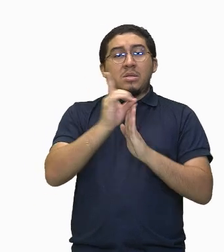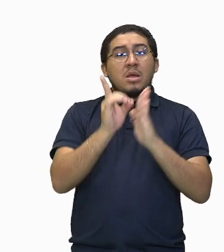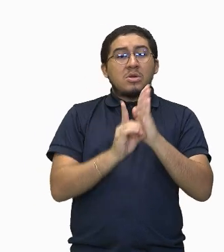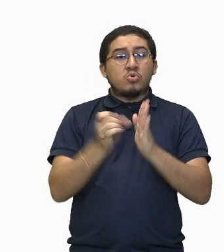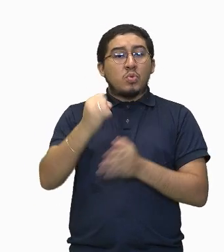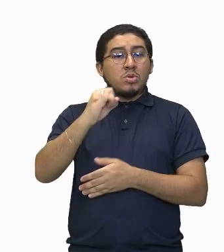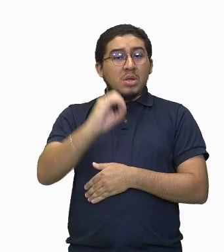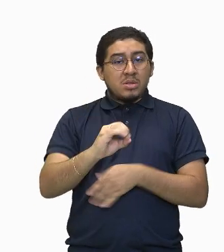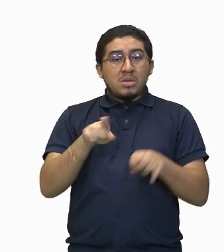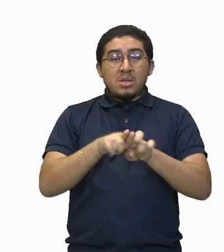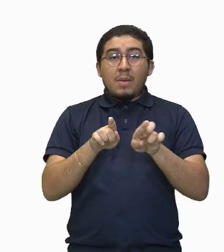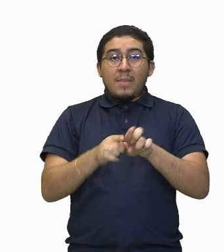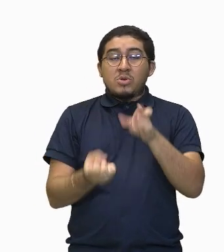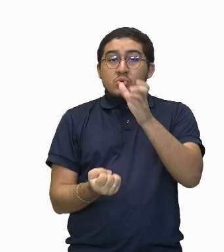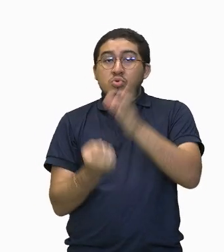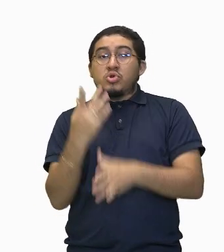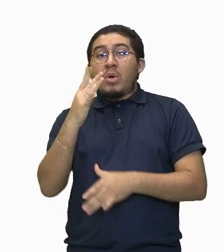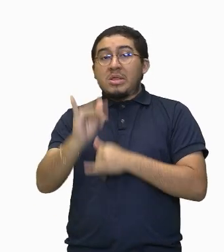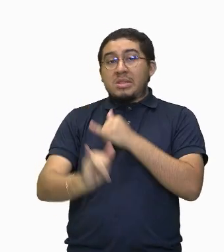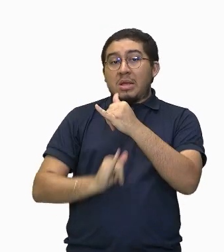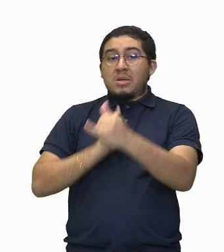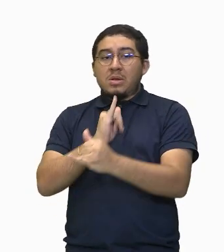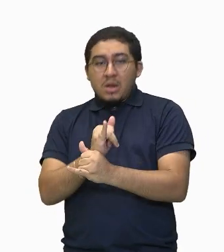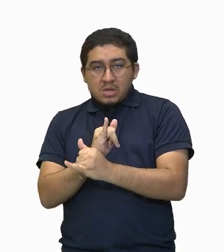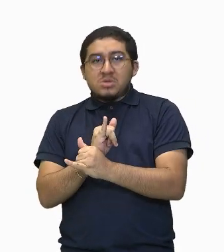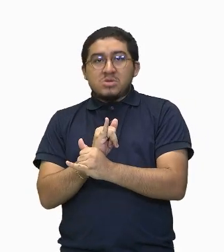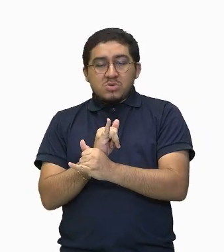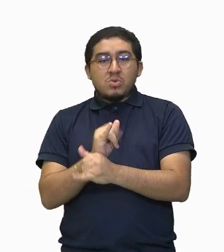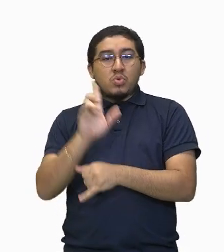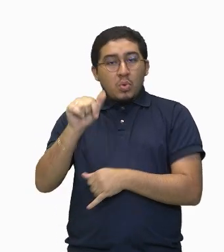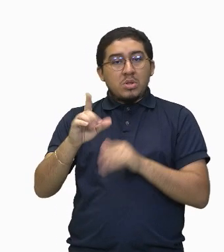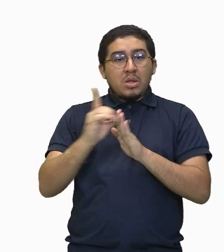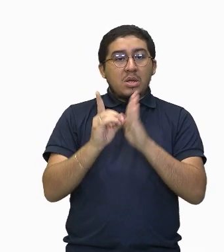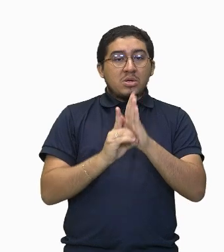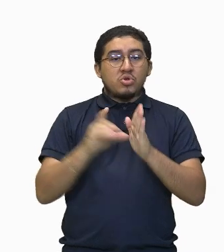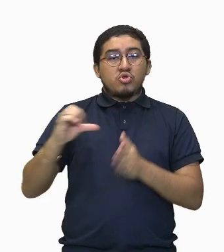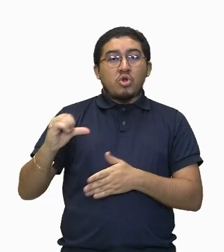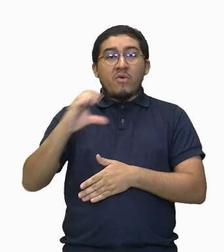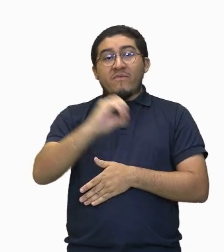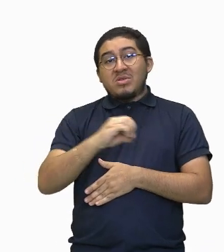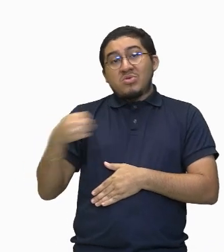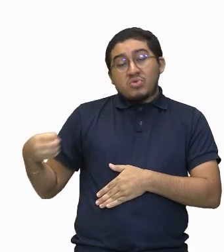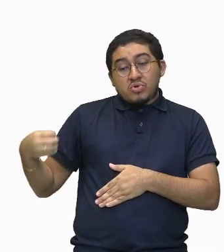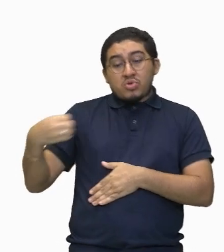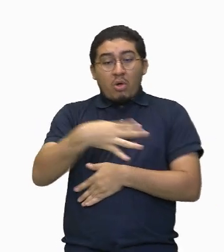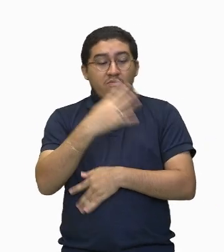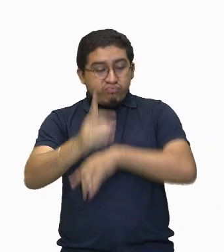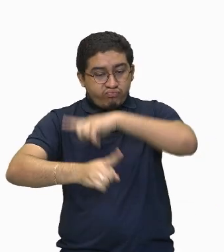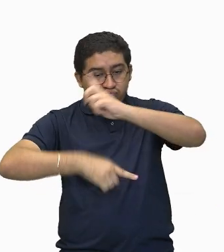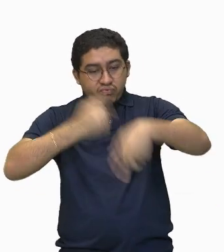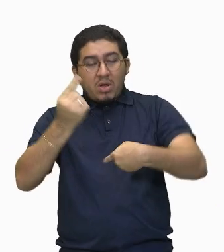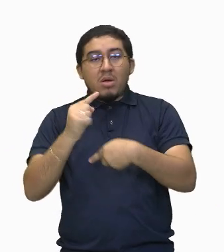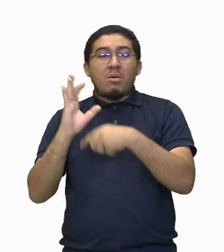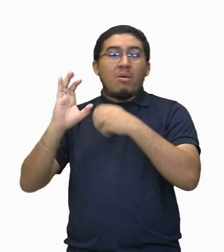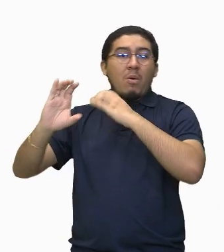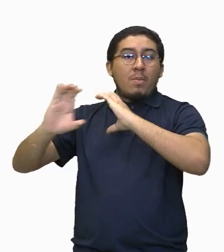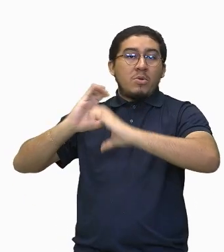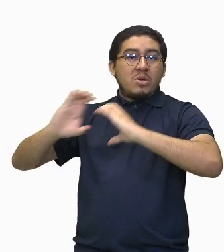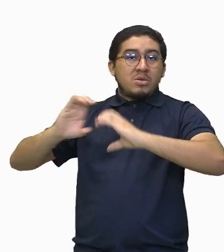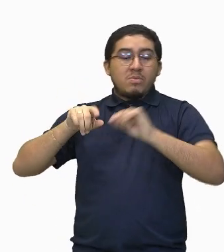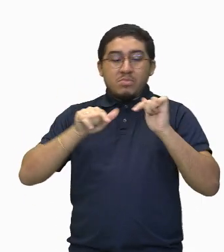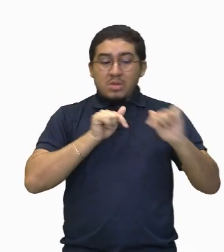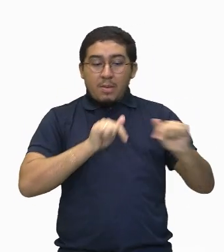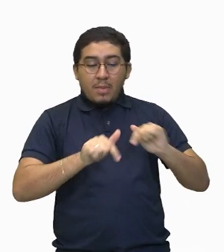ter o advento da internet comercial nos anos 90, que vai revolucionar a comunicação, o trabalho